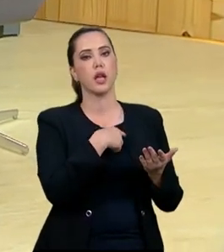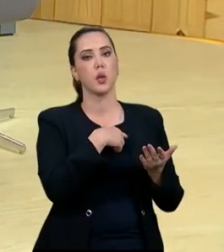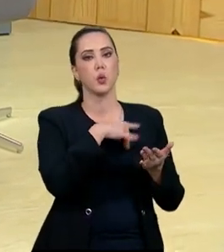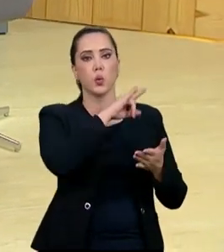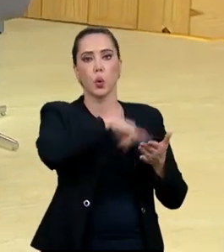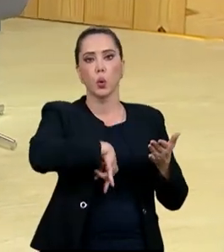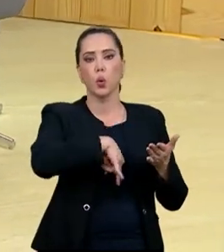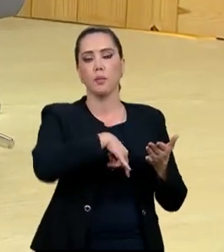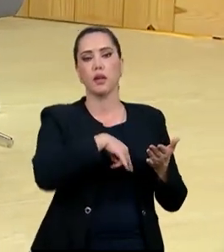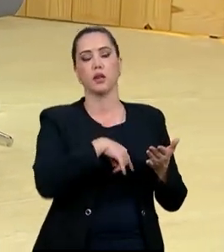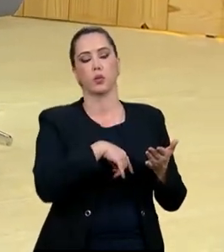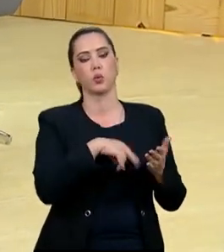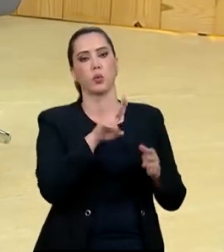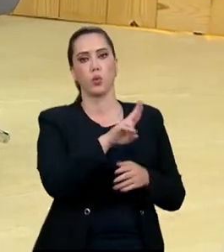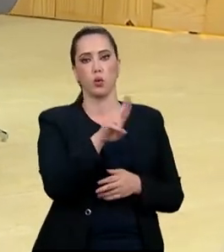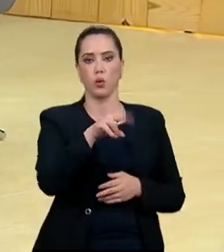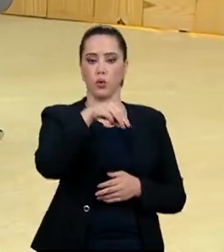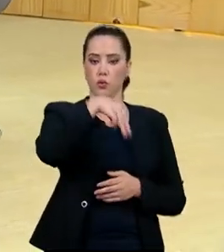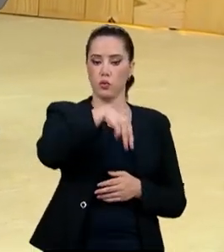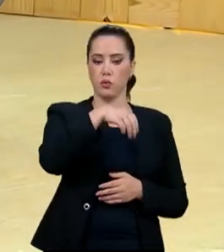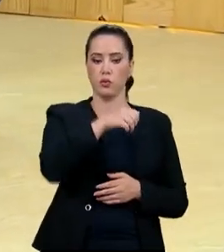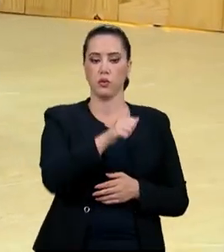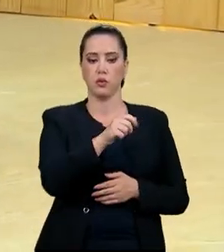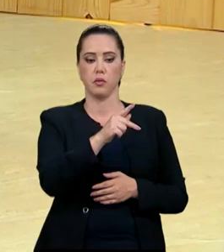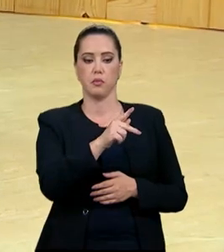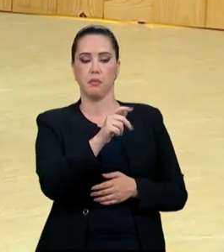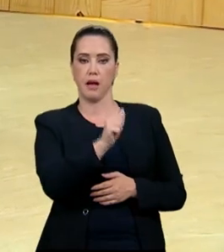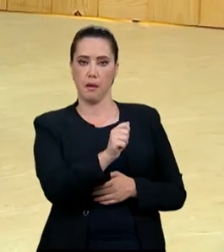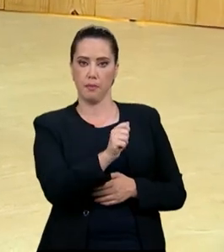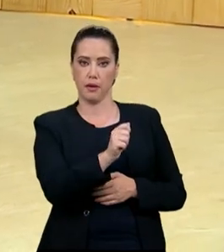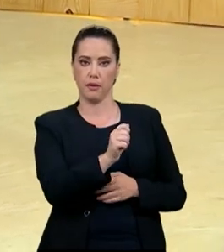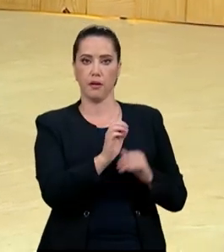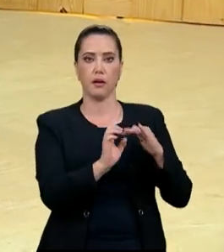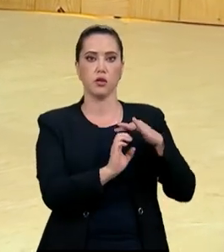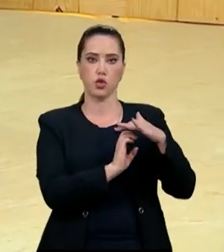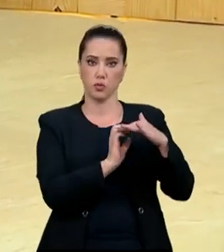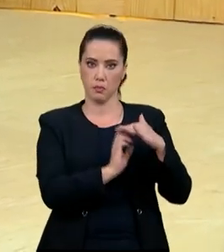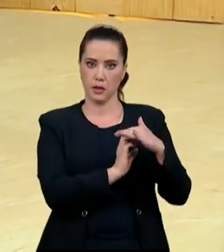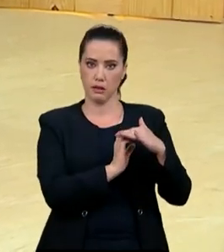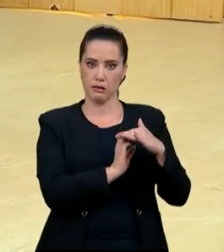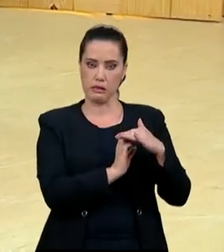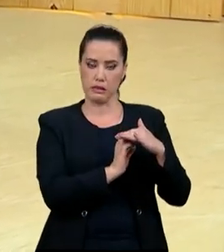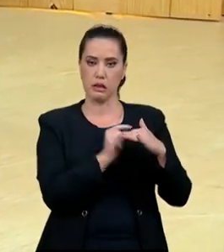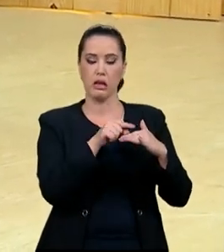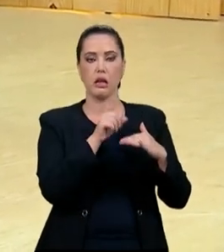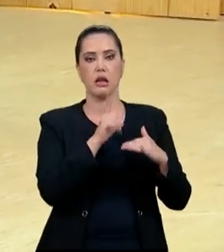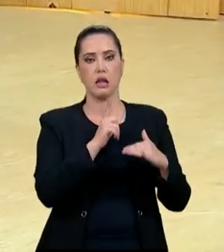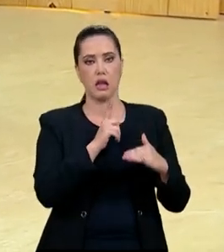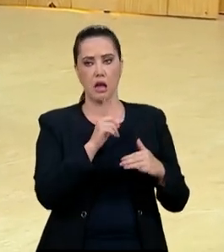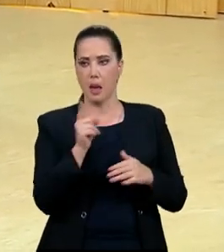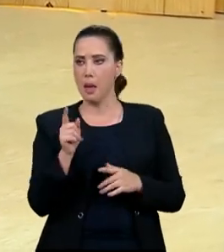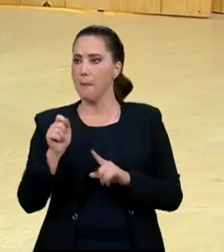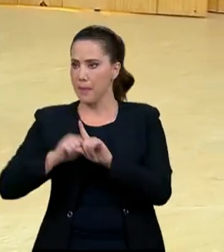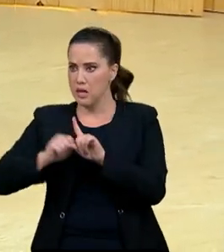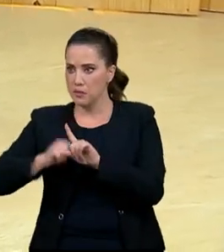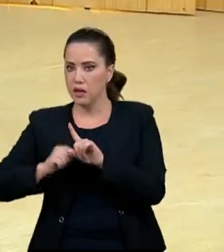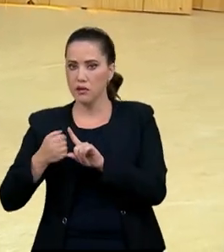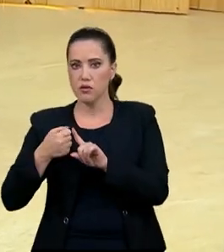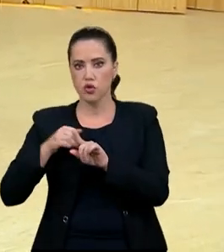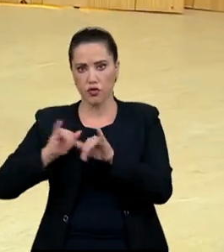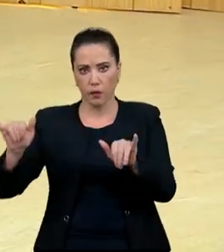que justamente acompanha esse processo. Mês a mês, é muito legal. É mês a mês? A gente tem quadrimestrais. Quadrimestrais. Esses são os nossos